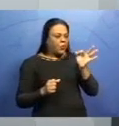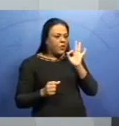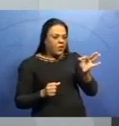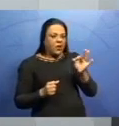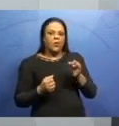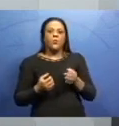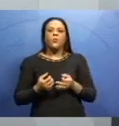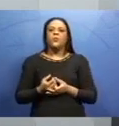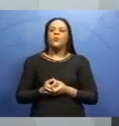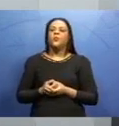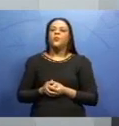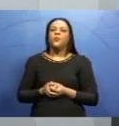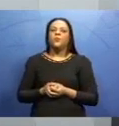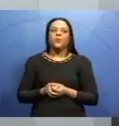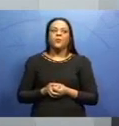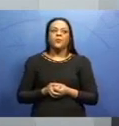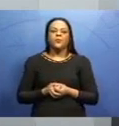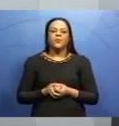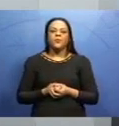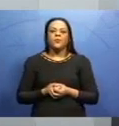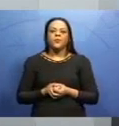texto.